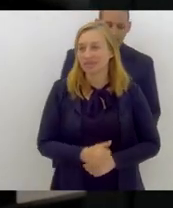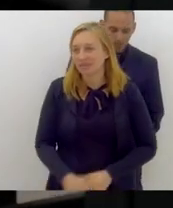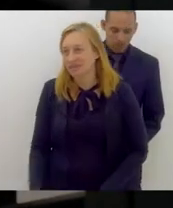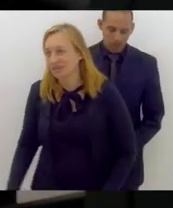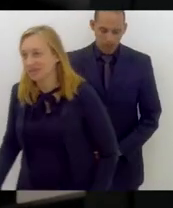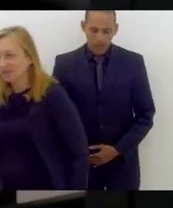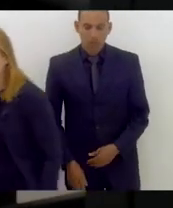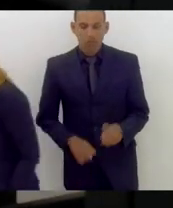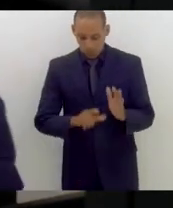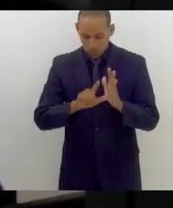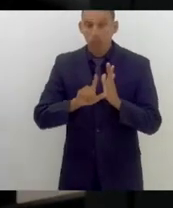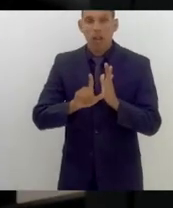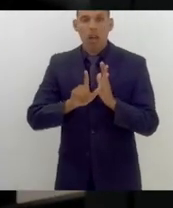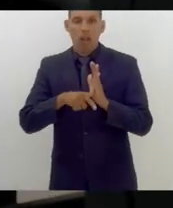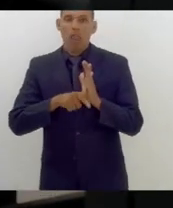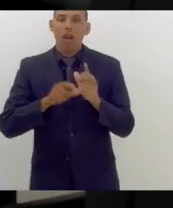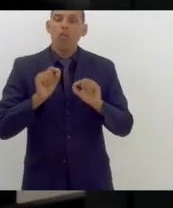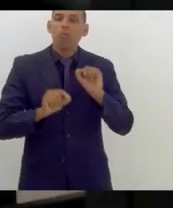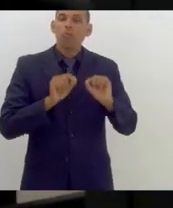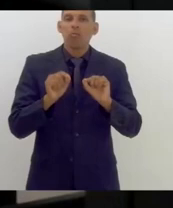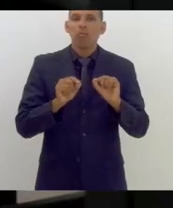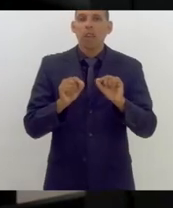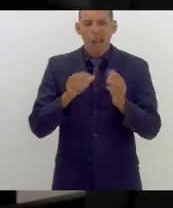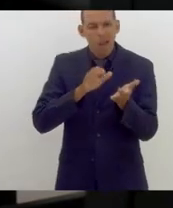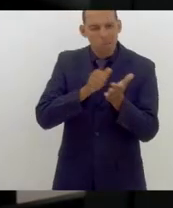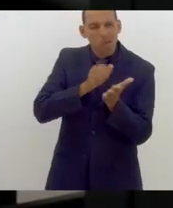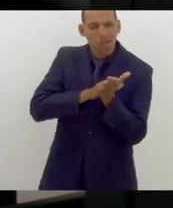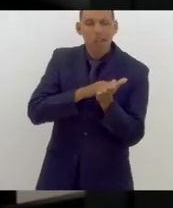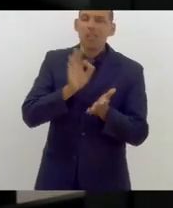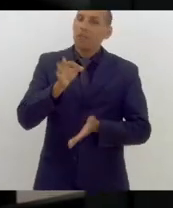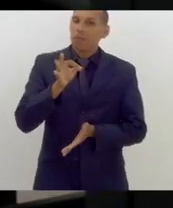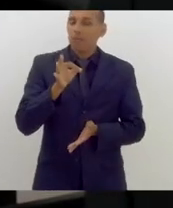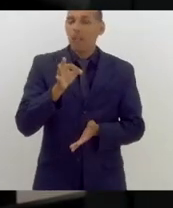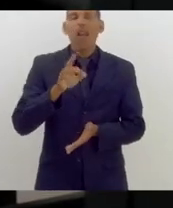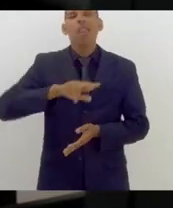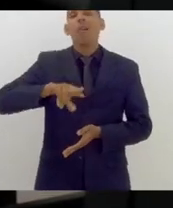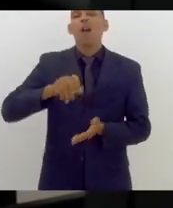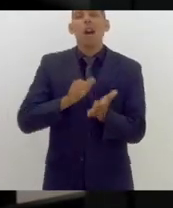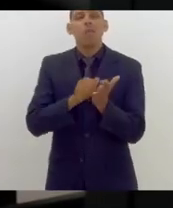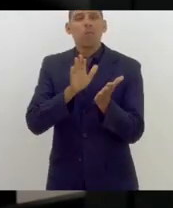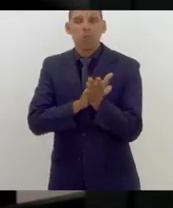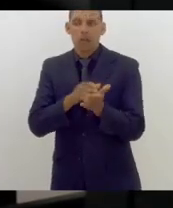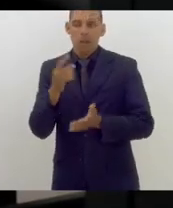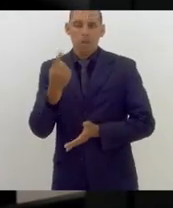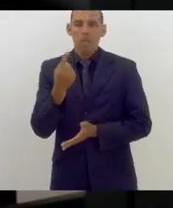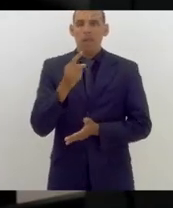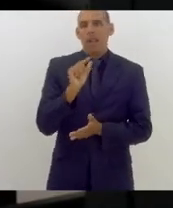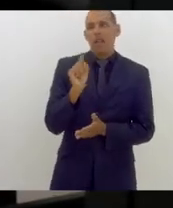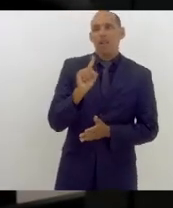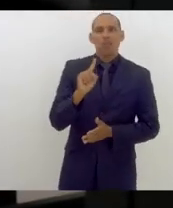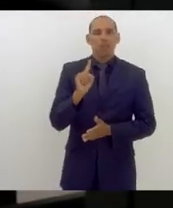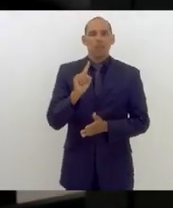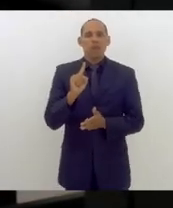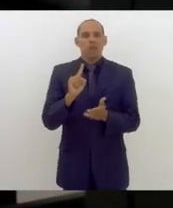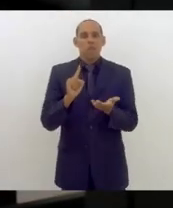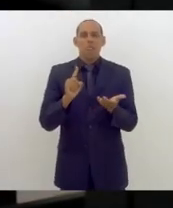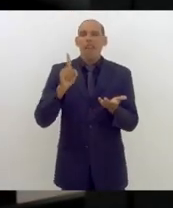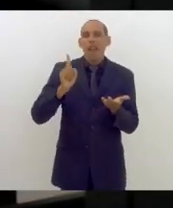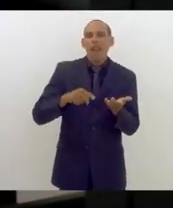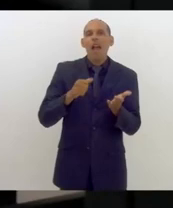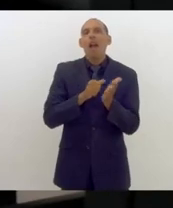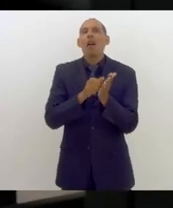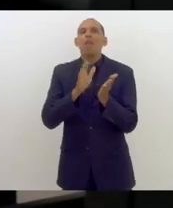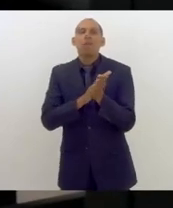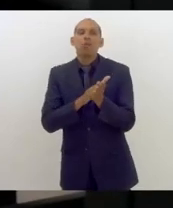nos para esses Empreendimentos as multas é as multas e não aquela multa primeira que foi suspensa mas sim a multa